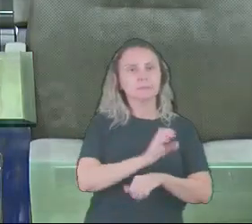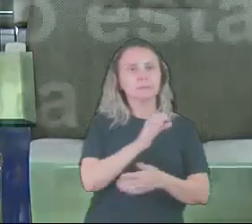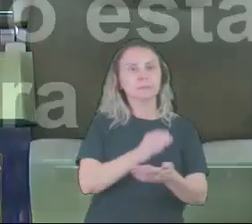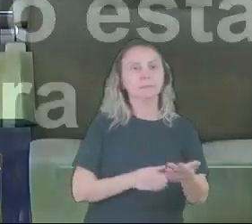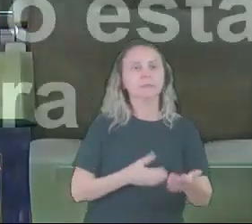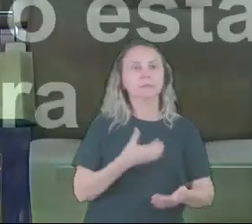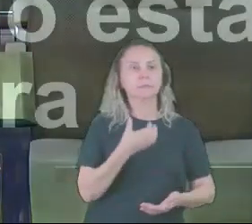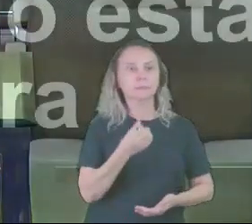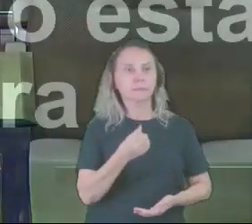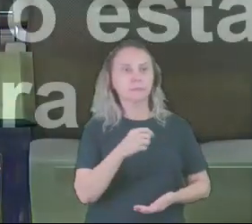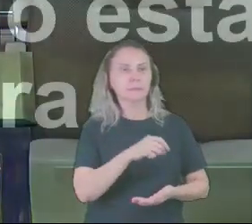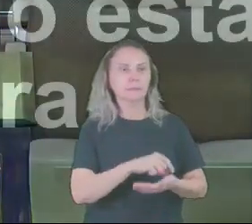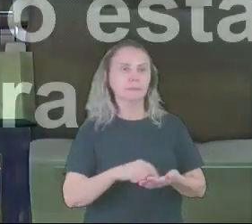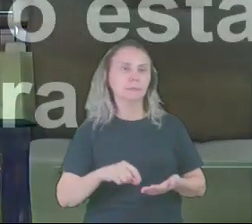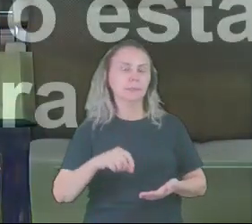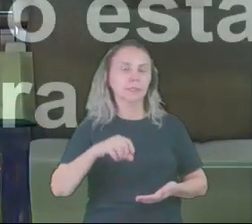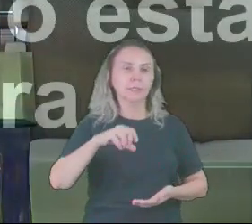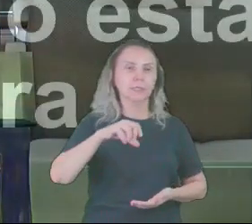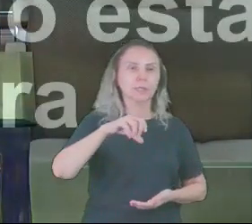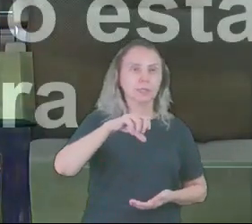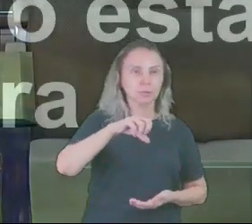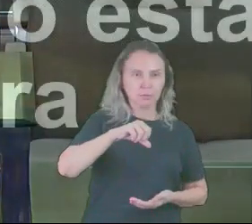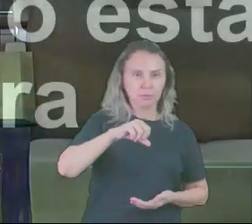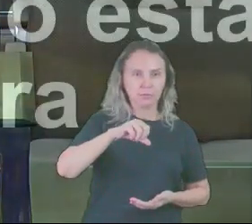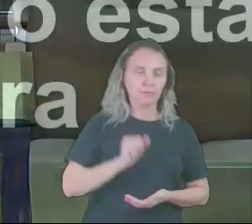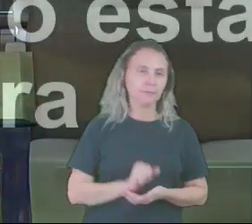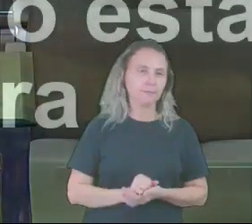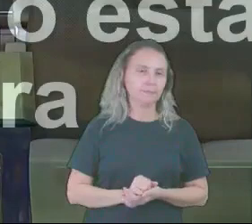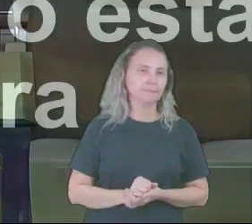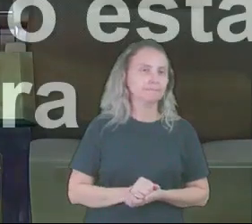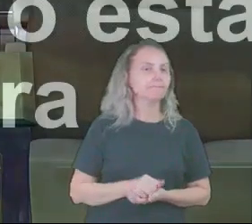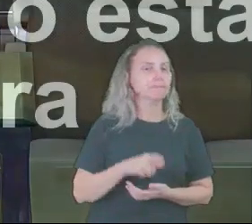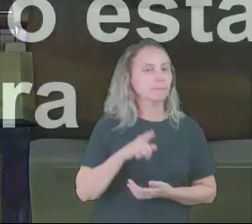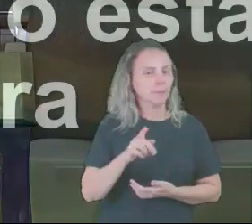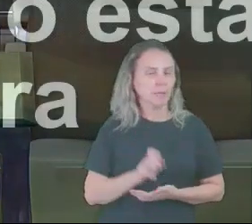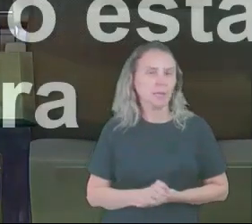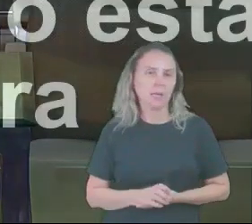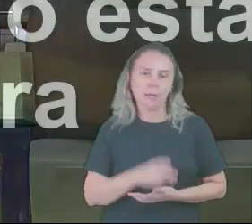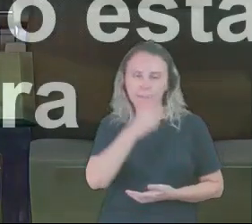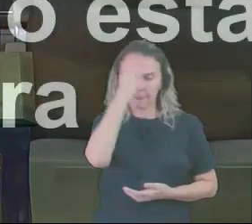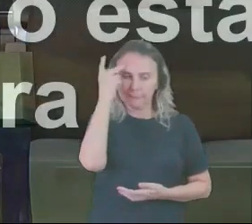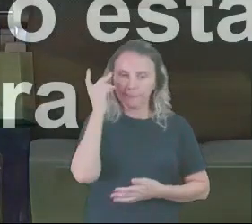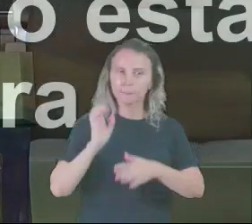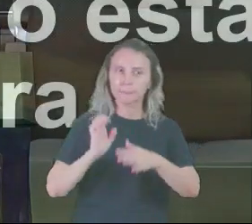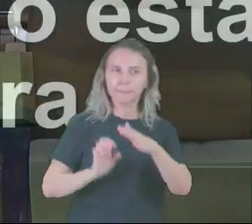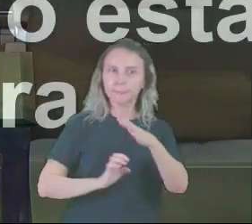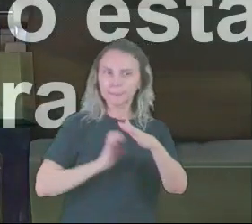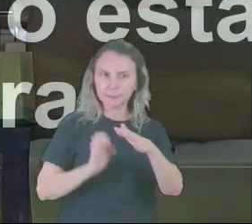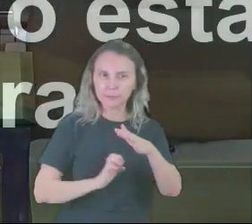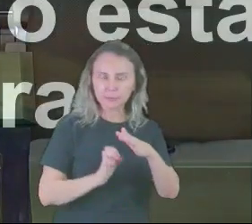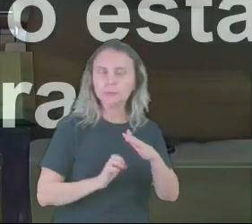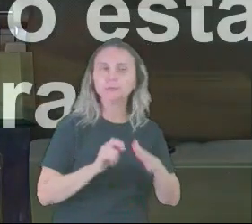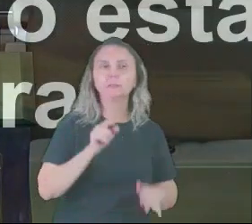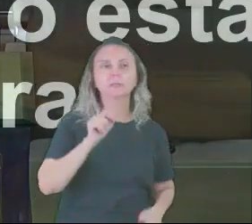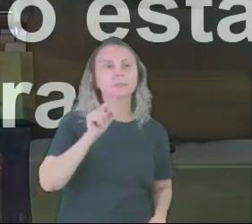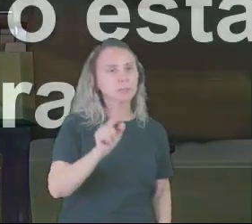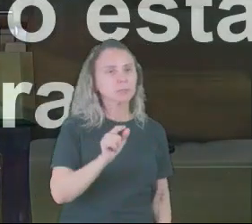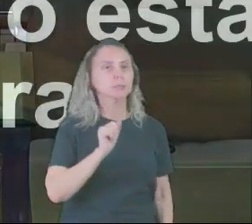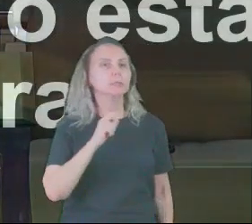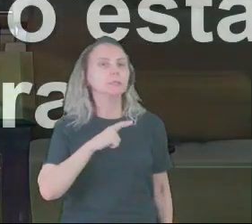vai para quem tem empregada doméstica aqui vai para quem é crente que é empresário aqui vai para quem